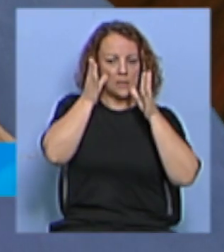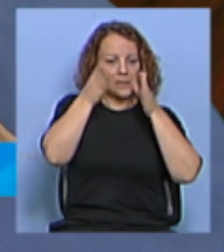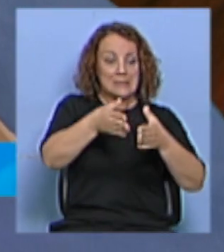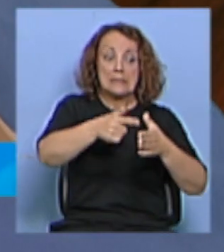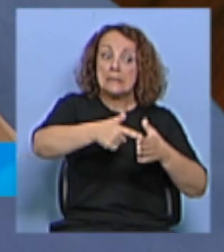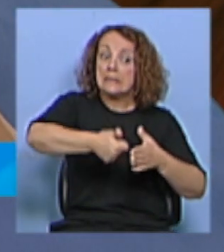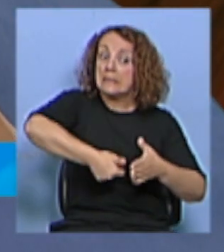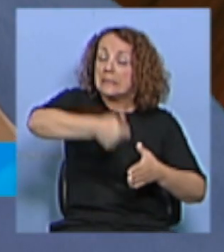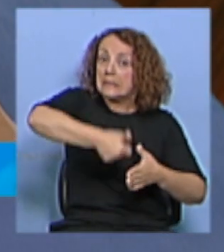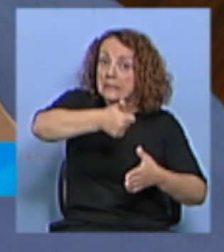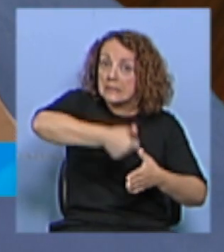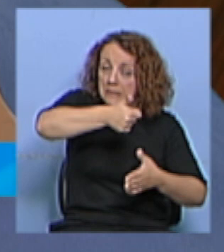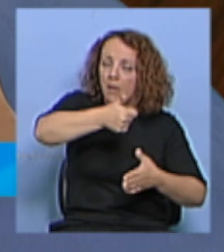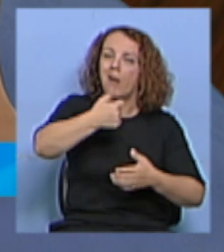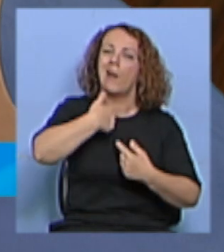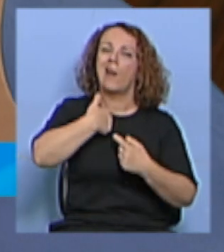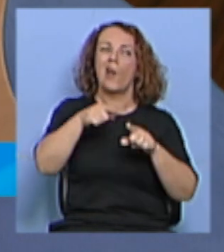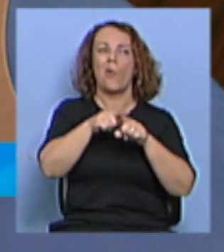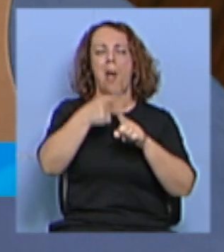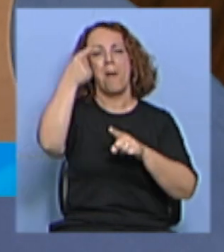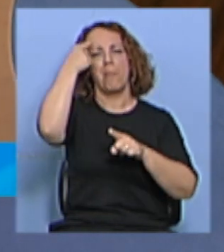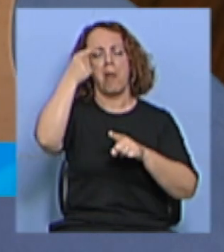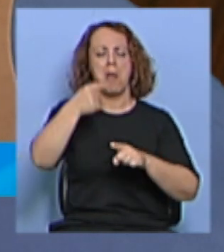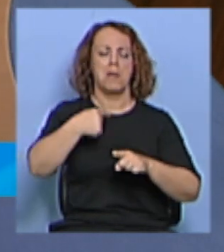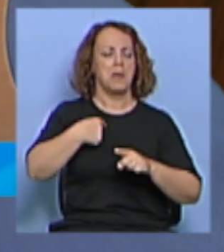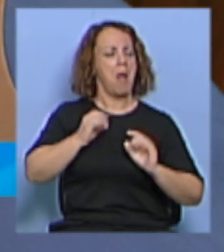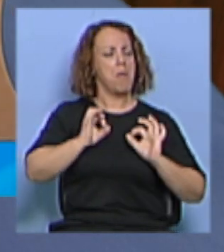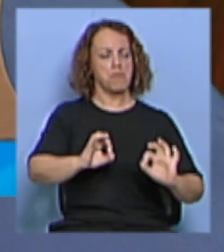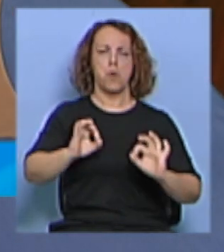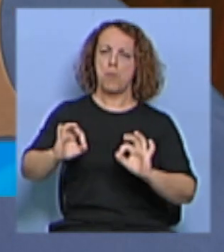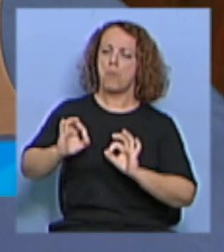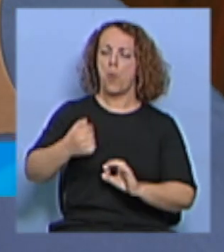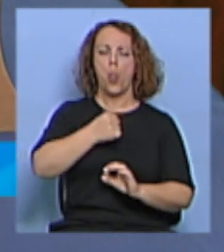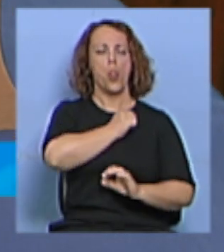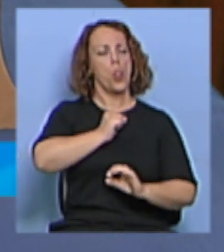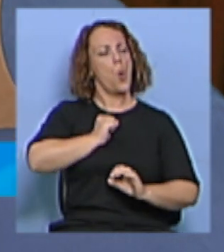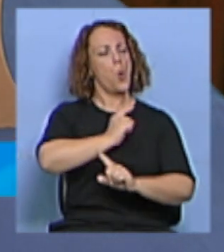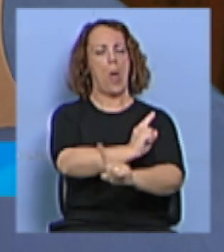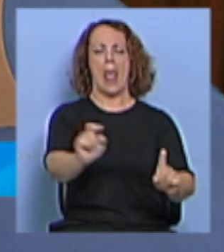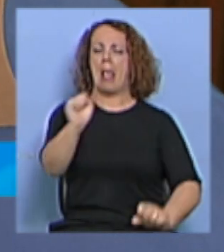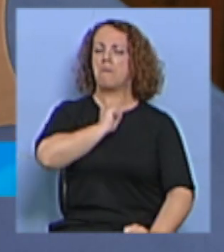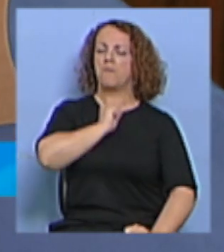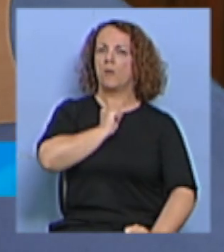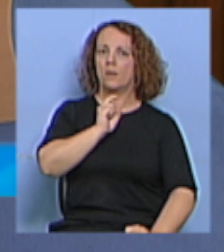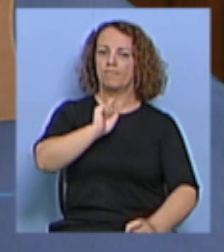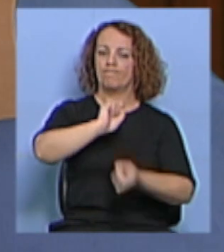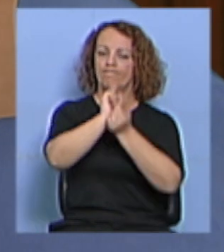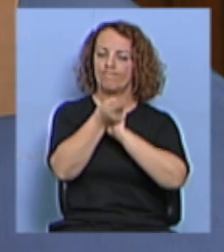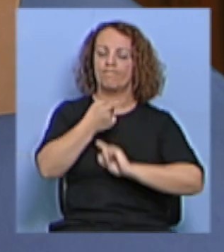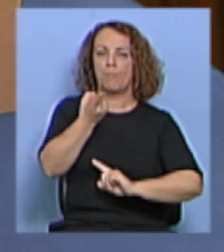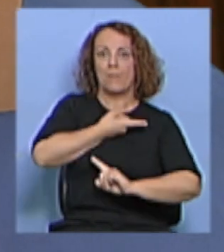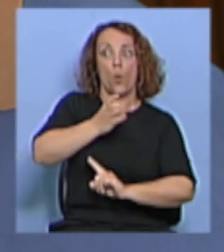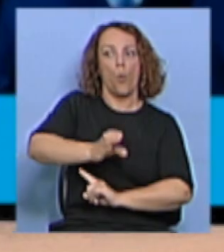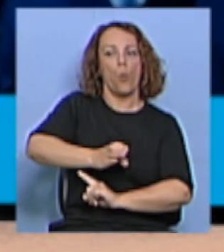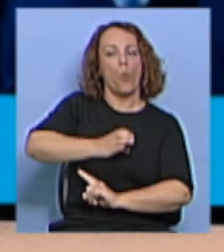essencial, a acharmos que não somos donos do que vamos fazer e a apostar mais na confiança. Eu acho que